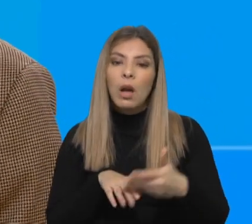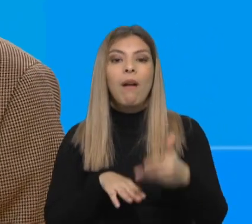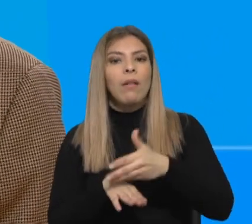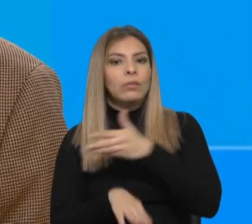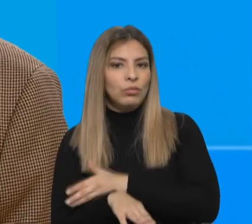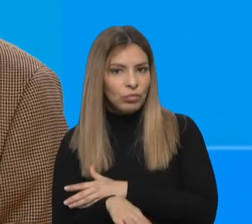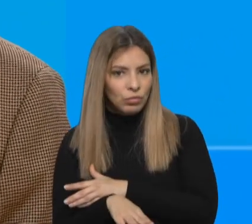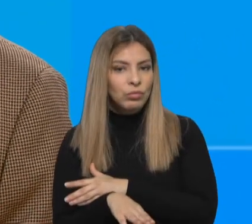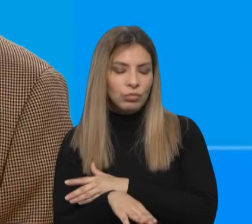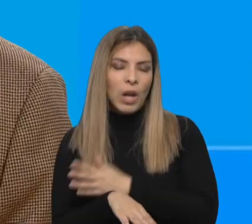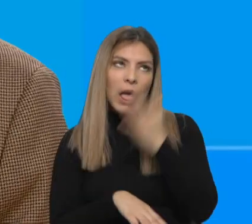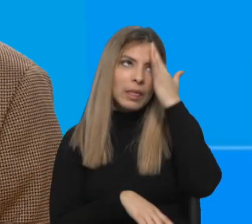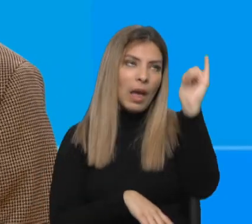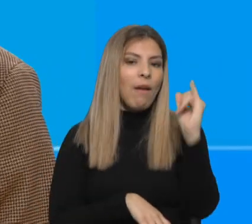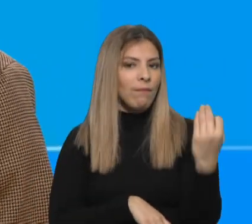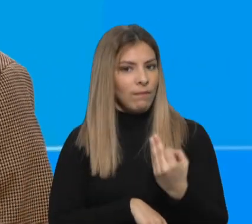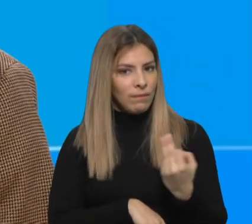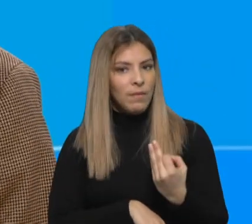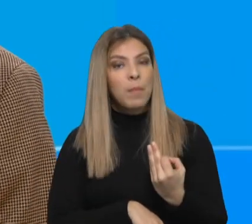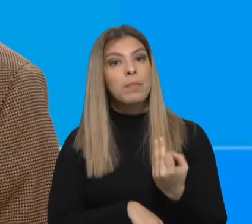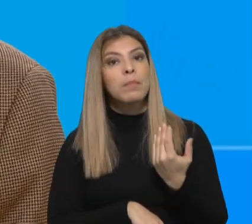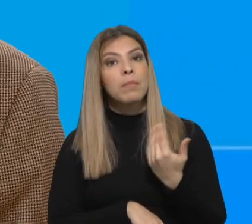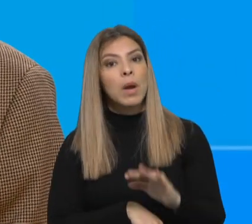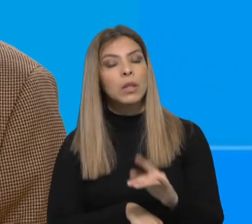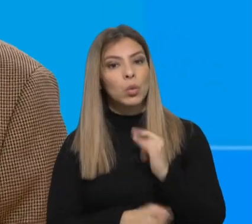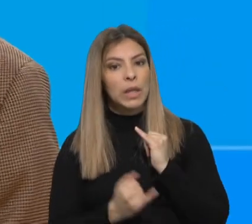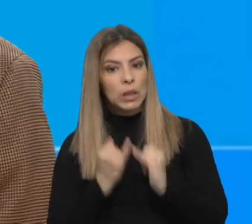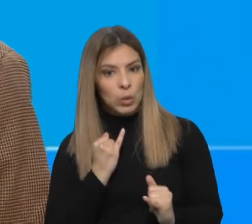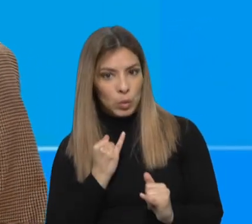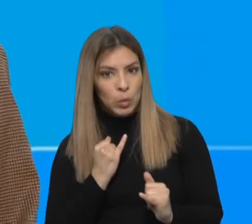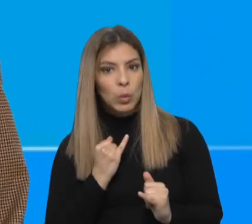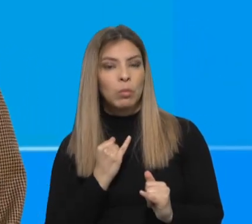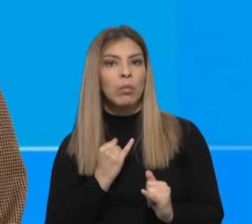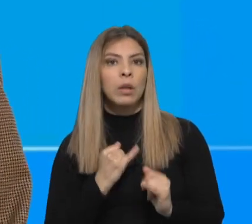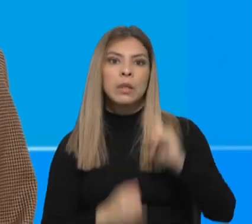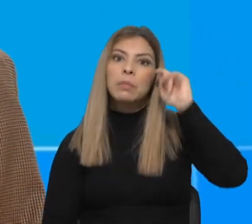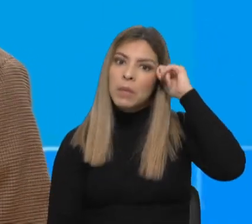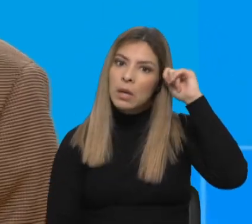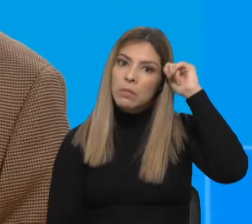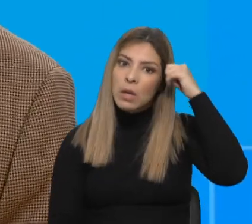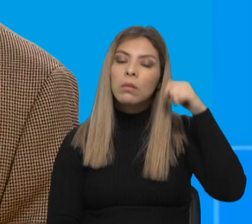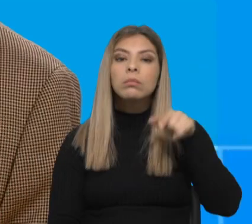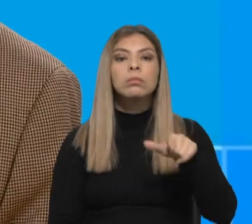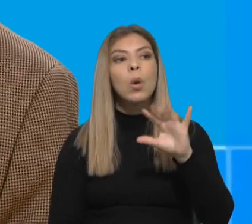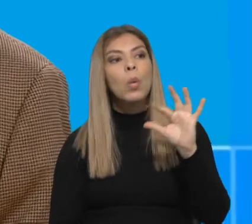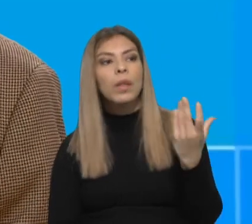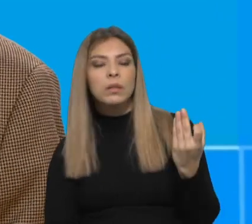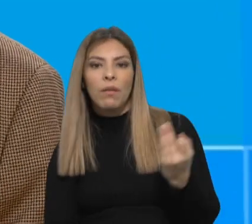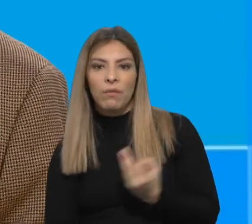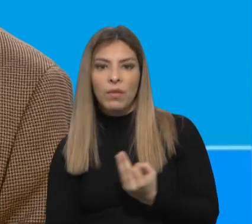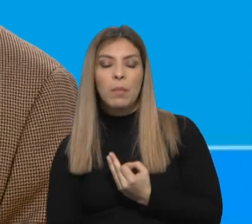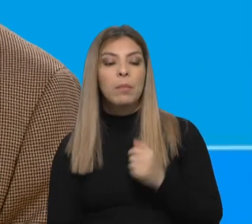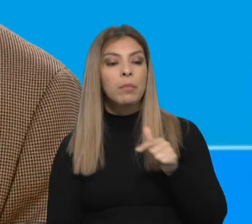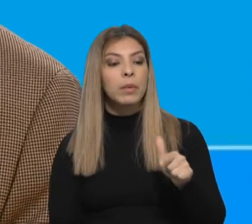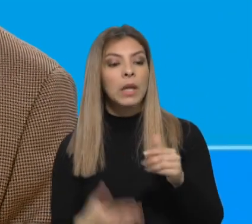realidade a uma determinada ideia. E nós vimos os riscos e as catástrofes que muitas vezes aconteceram quando os líderes